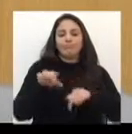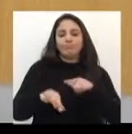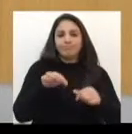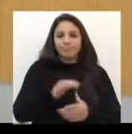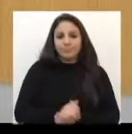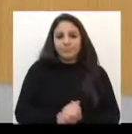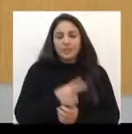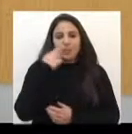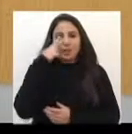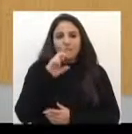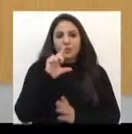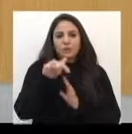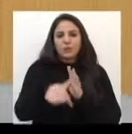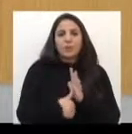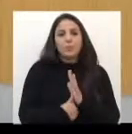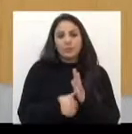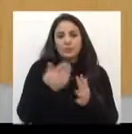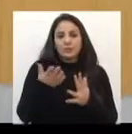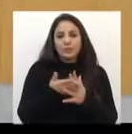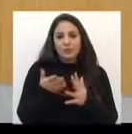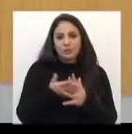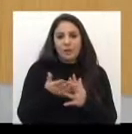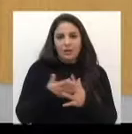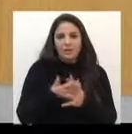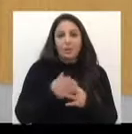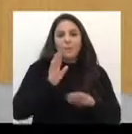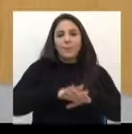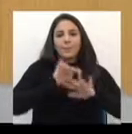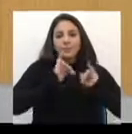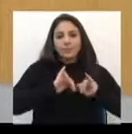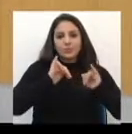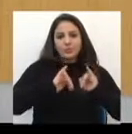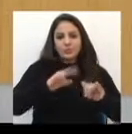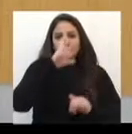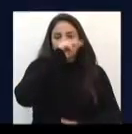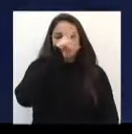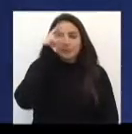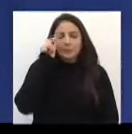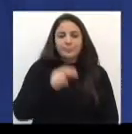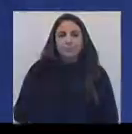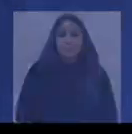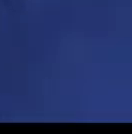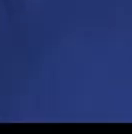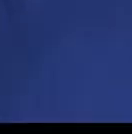veja no próximo bloco outras informações do Parlamento Municipal.